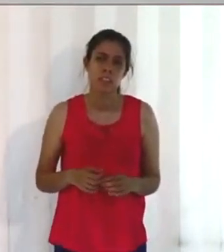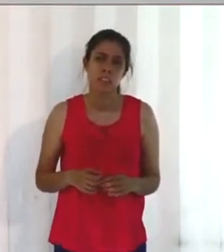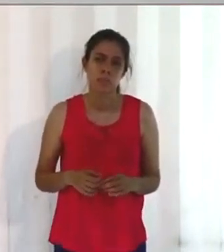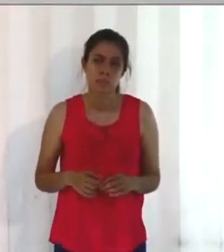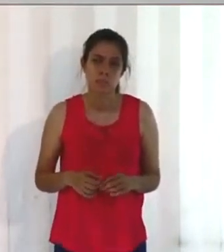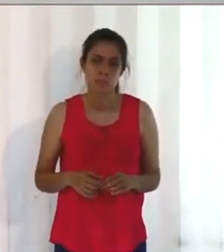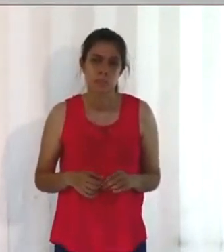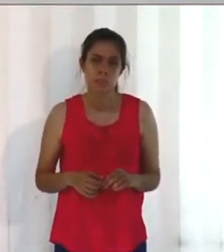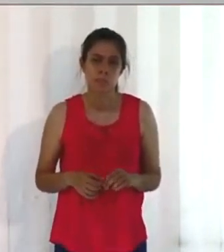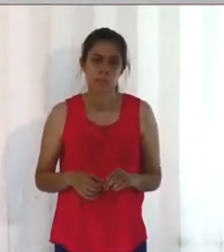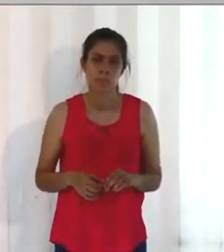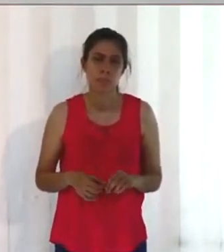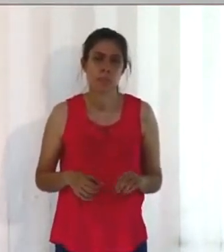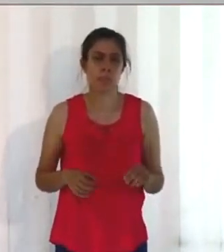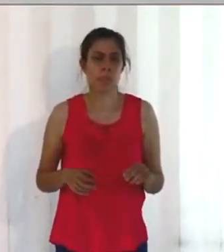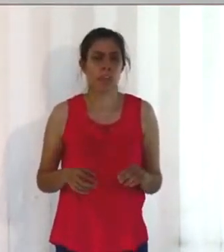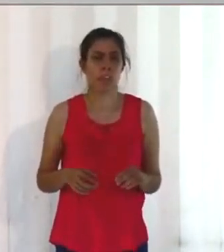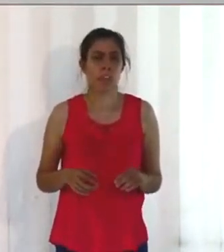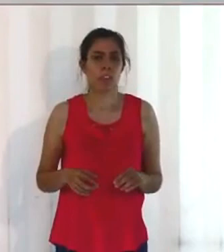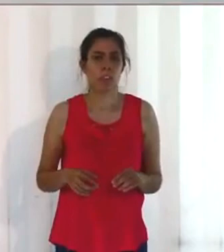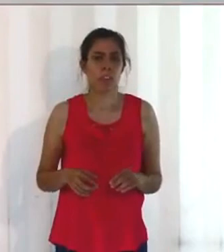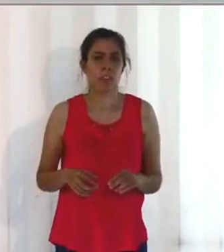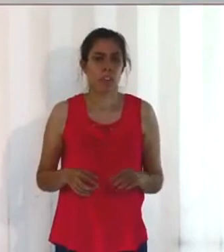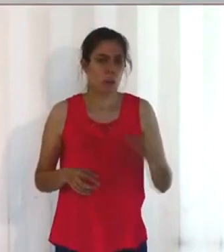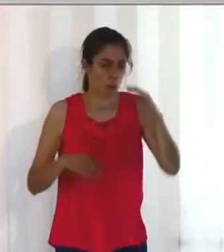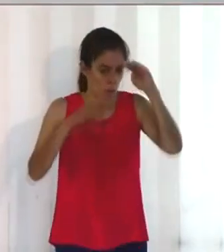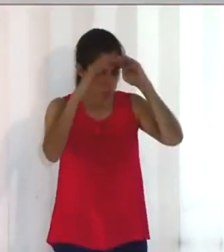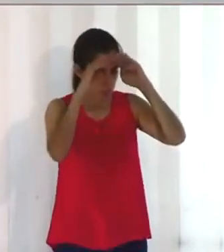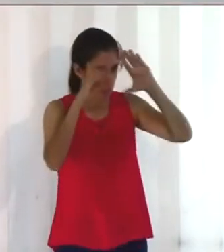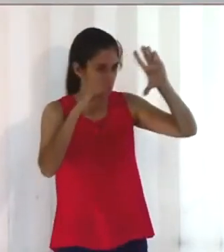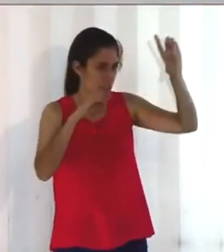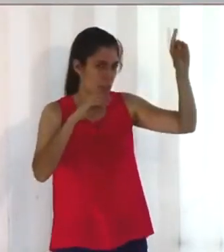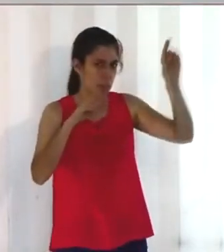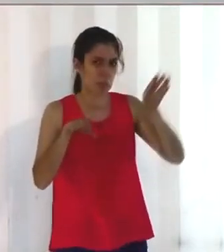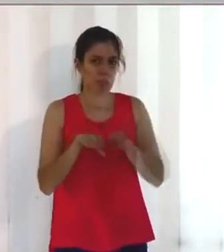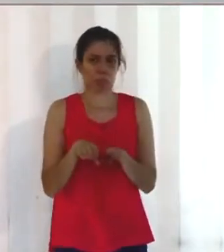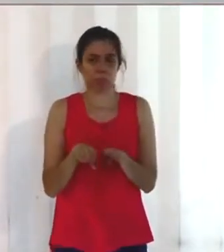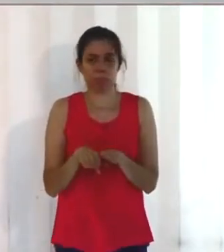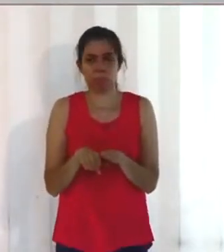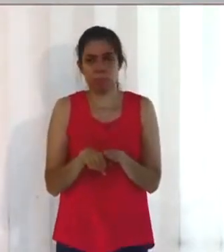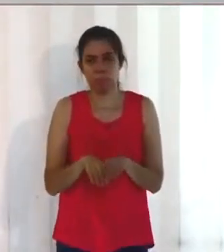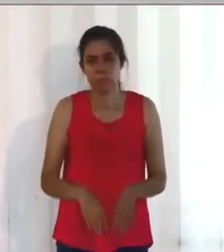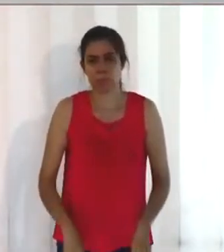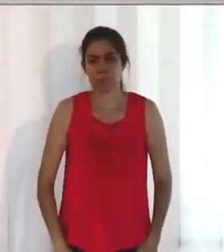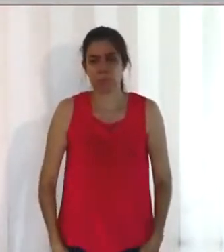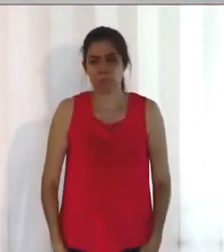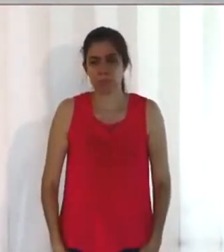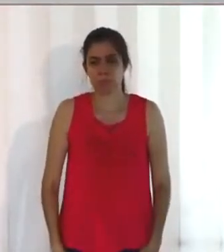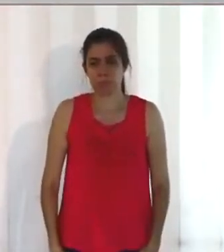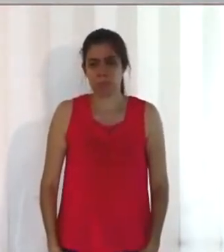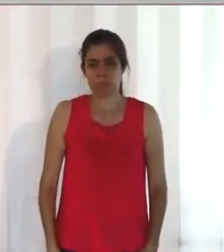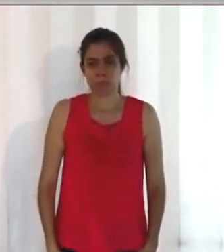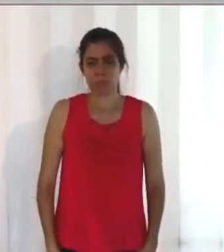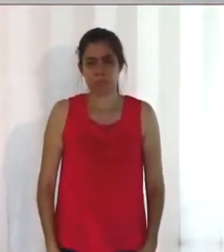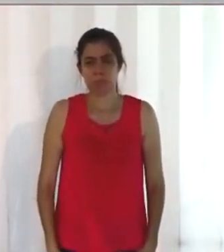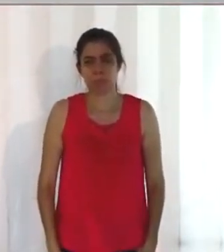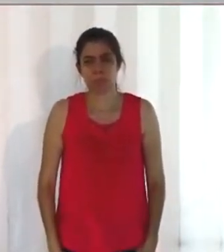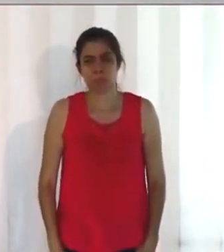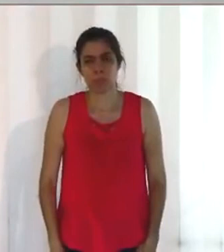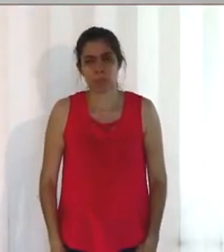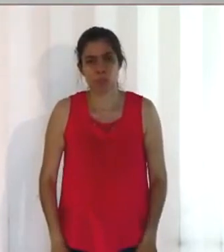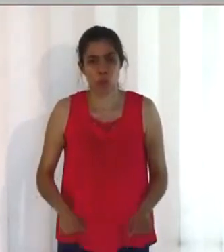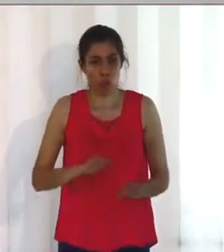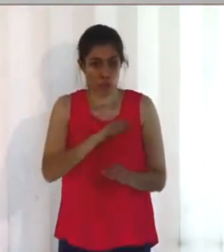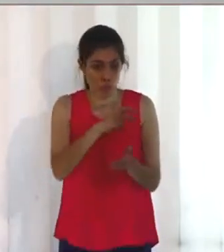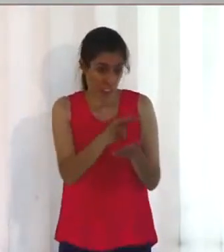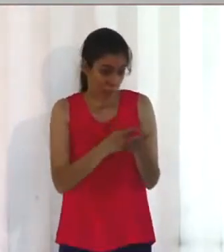gostaria muito que você, criança, aprendesse também. Tente imaginar na arca que você fez, pessoas lá dentro, animaizinhos lá dentro,